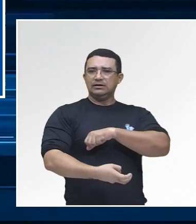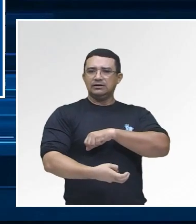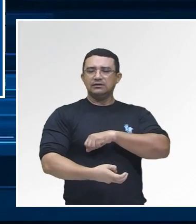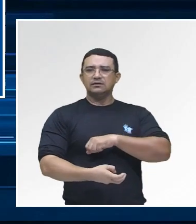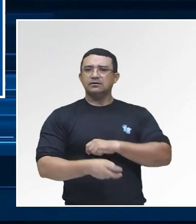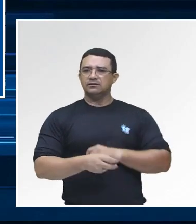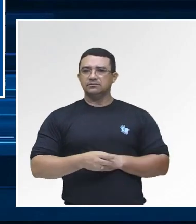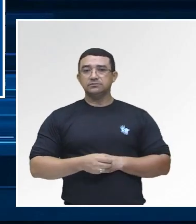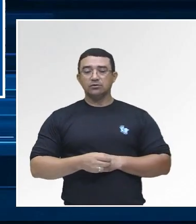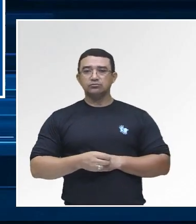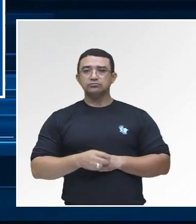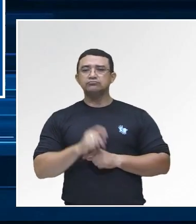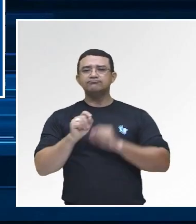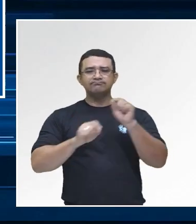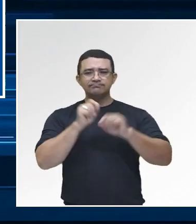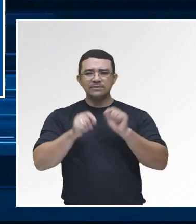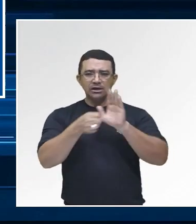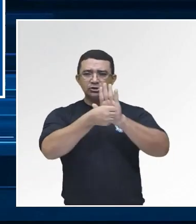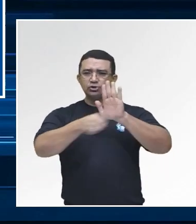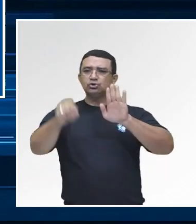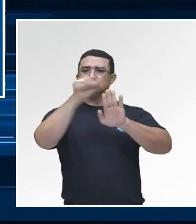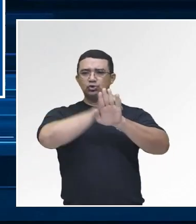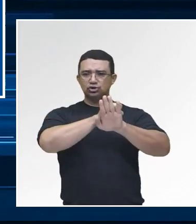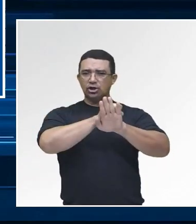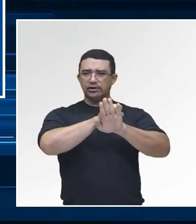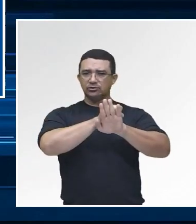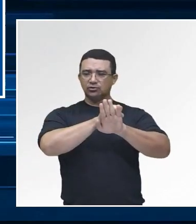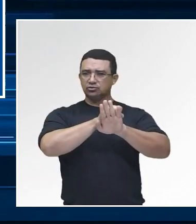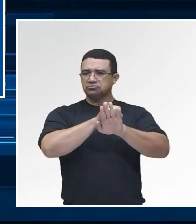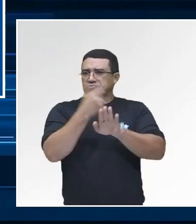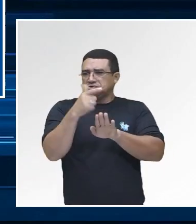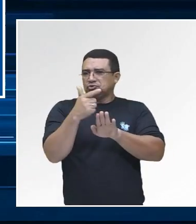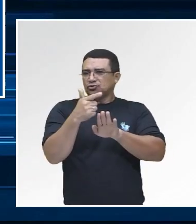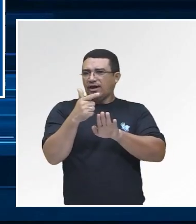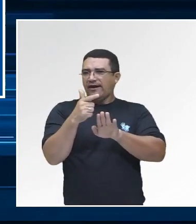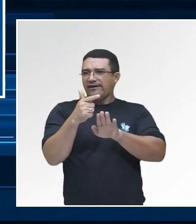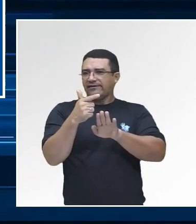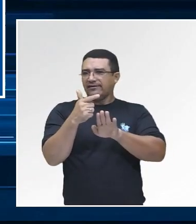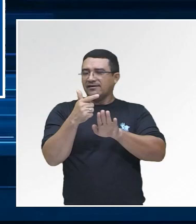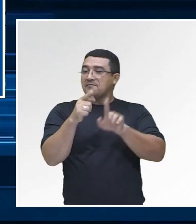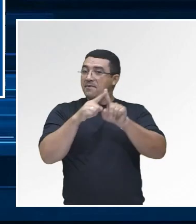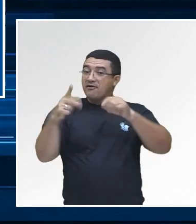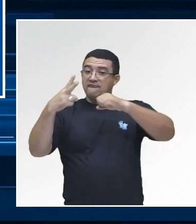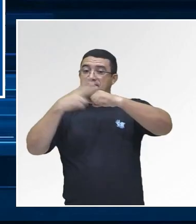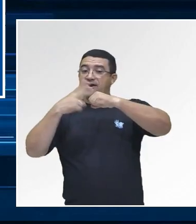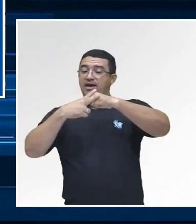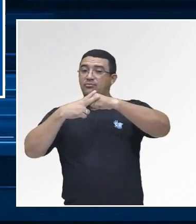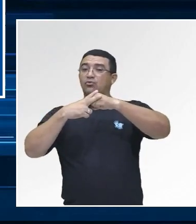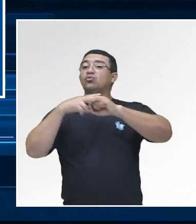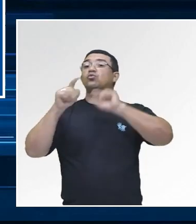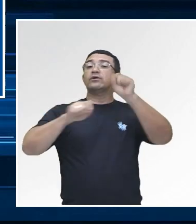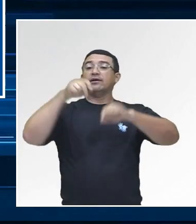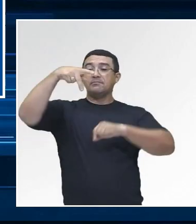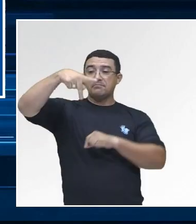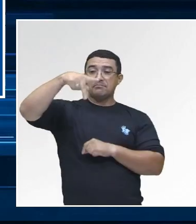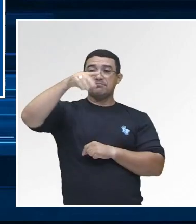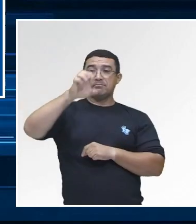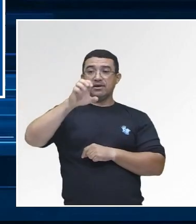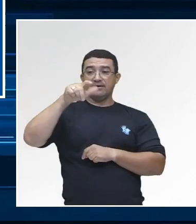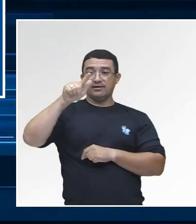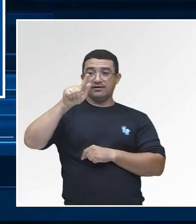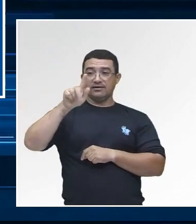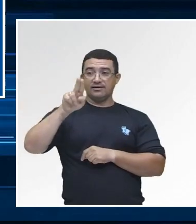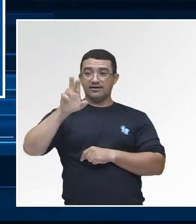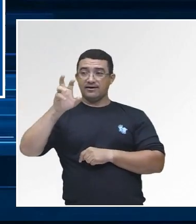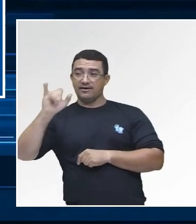aqui o sujeito para dizer que é primeira pessoa, mas pelo verbo eu sei, ó. Peguei quem? Eu.